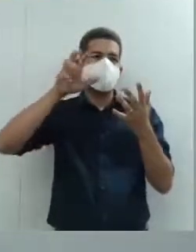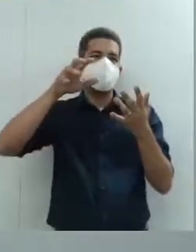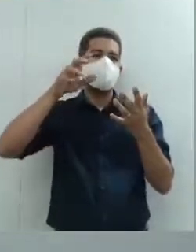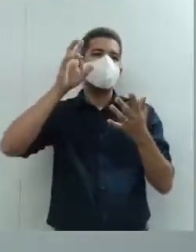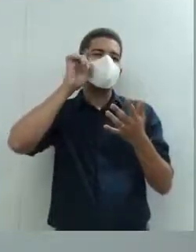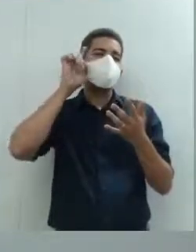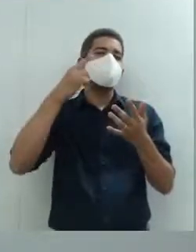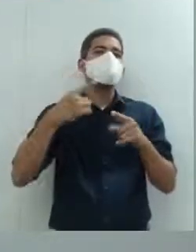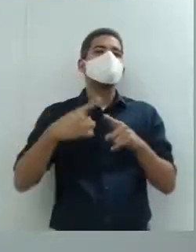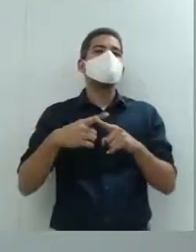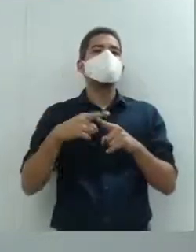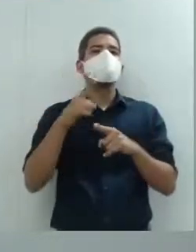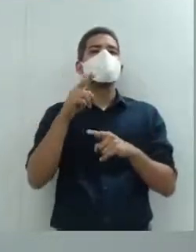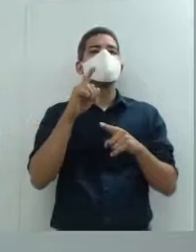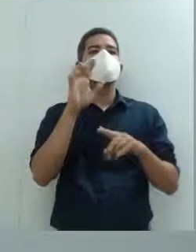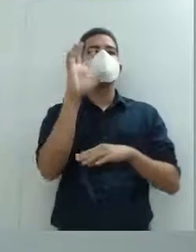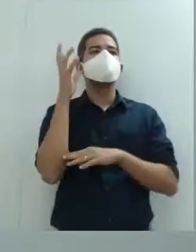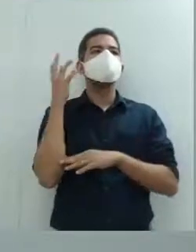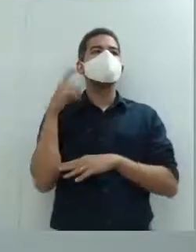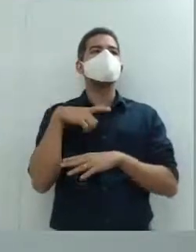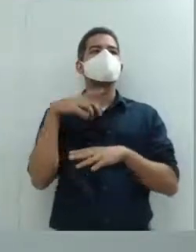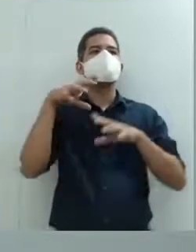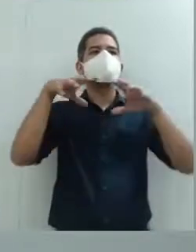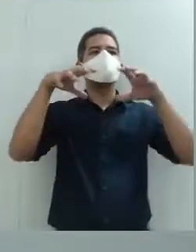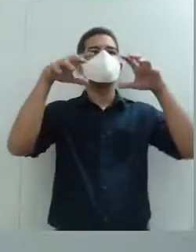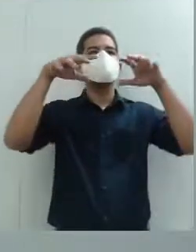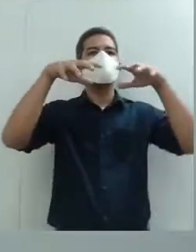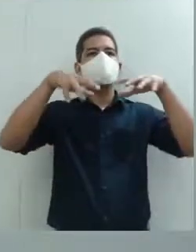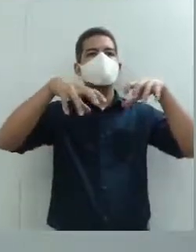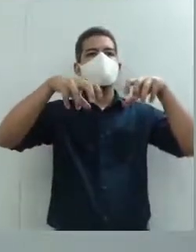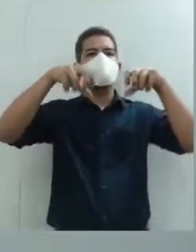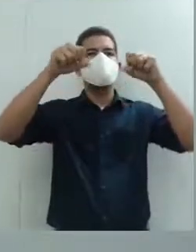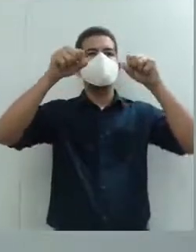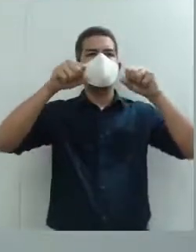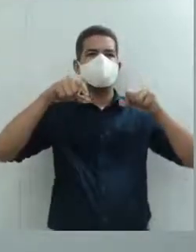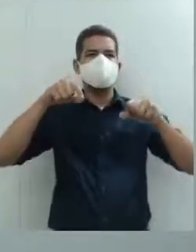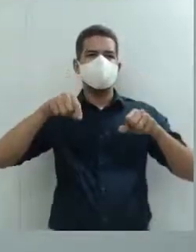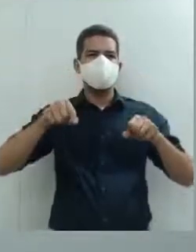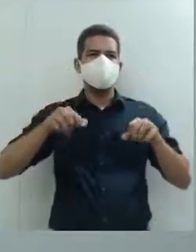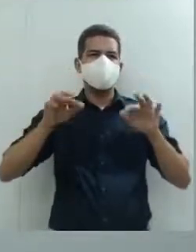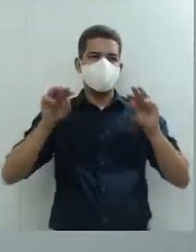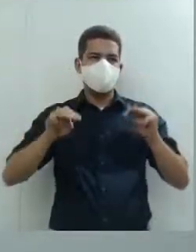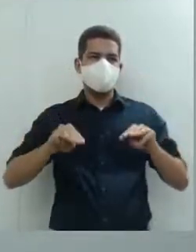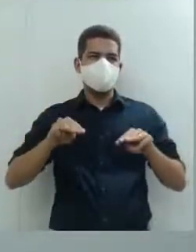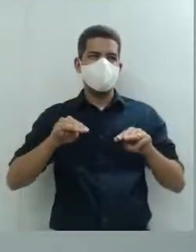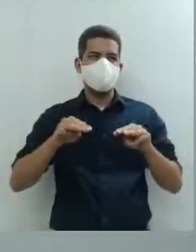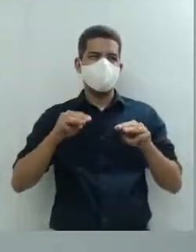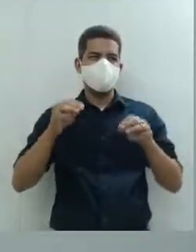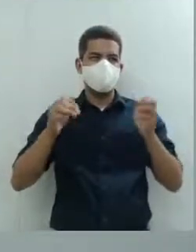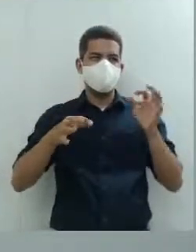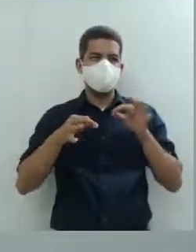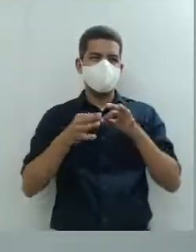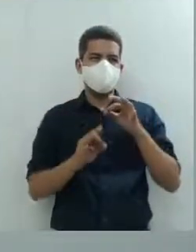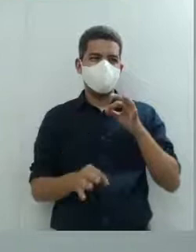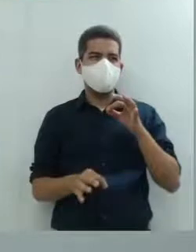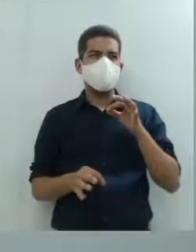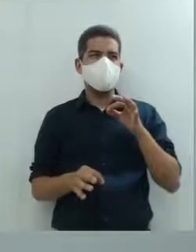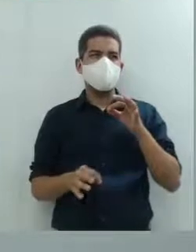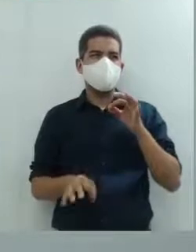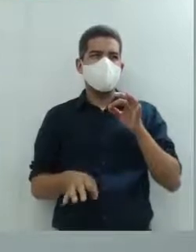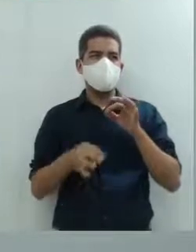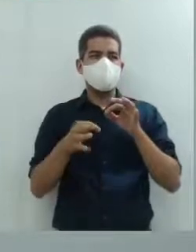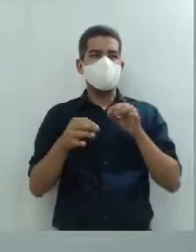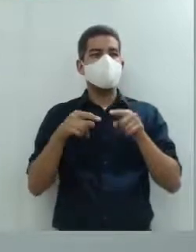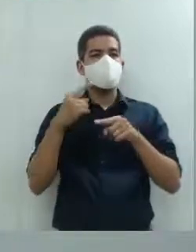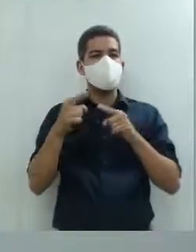dia a floresta está lá renovando a umidade do ar. Gente, essa foi a nossa aula de climatologia. Como eu disse, ela é bem extensa. A gente vai